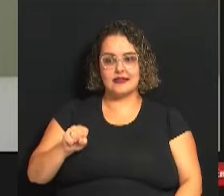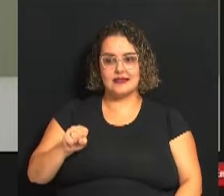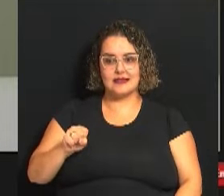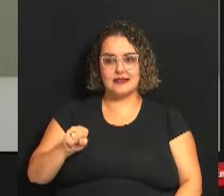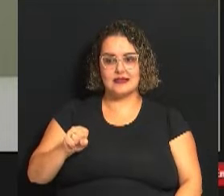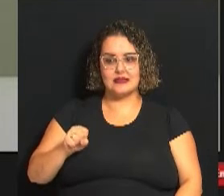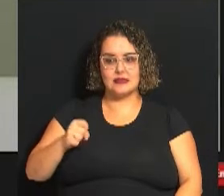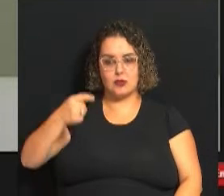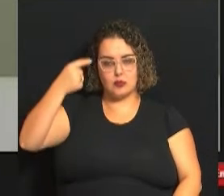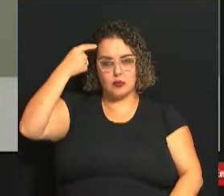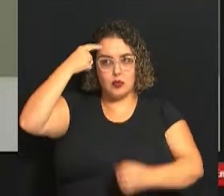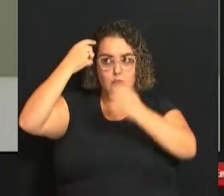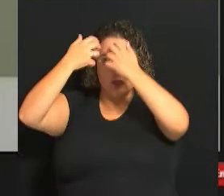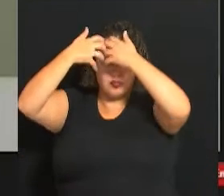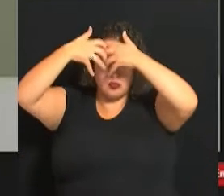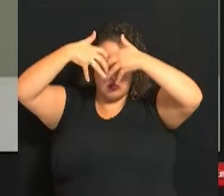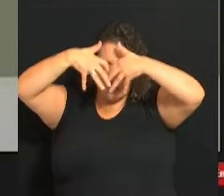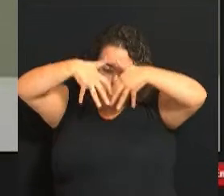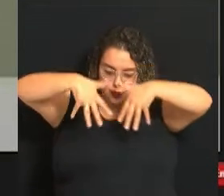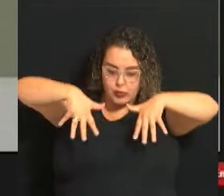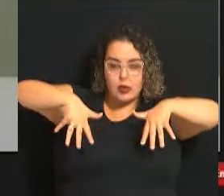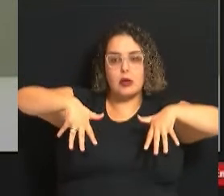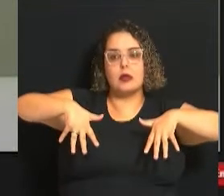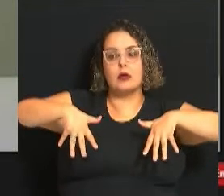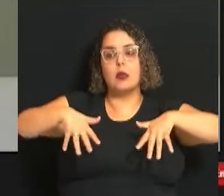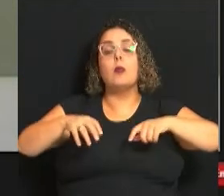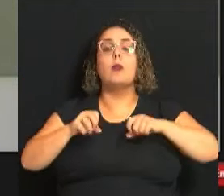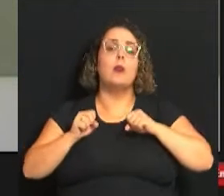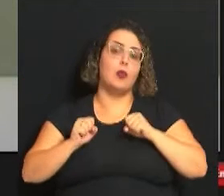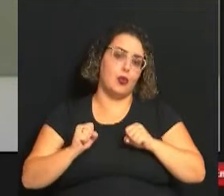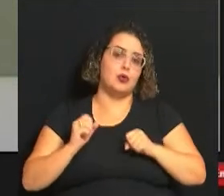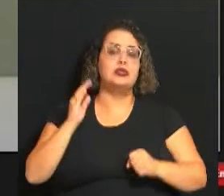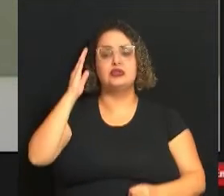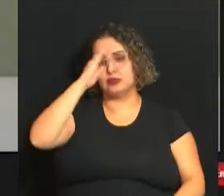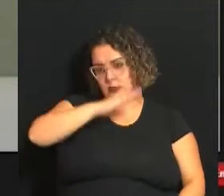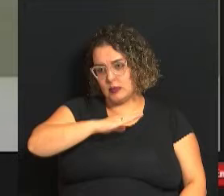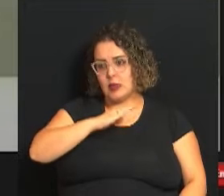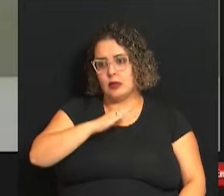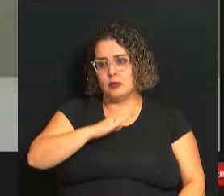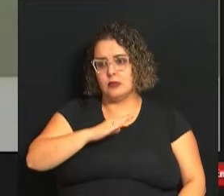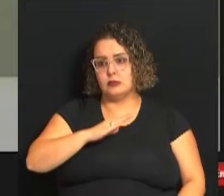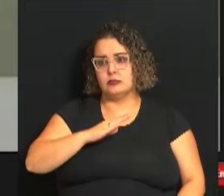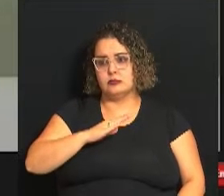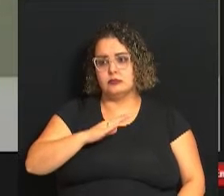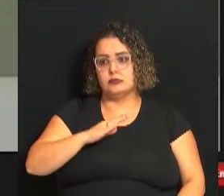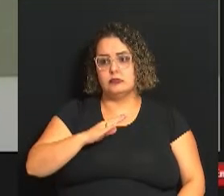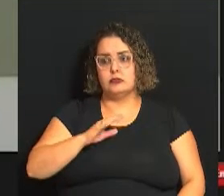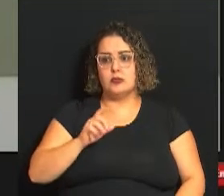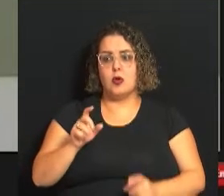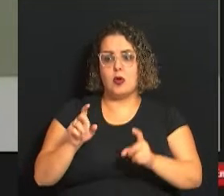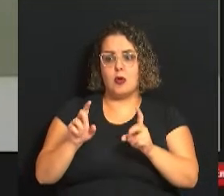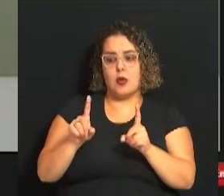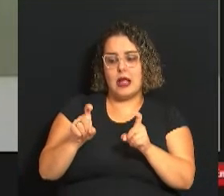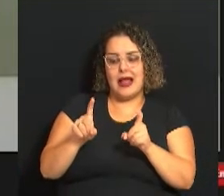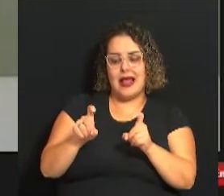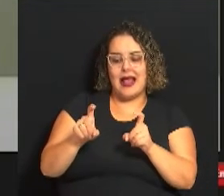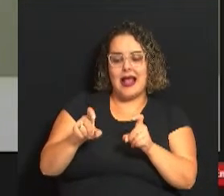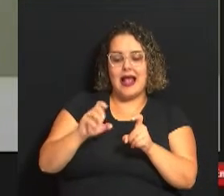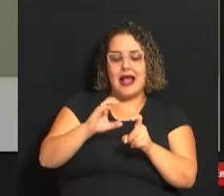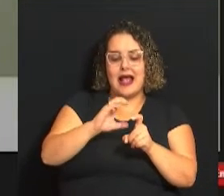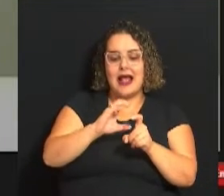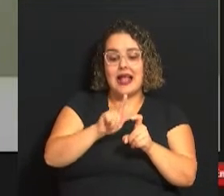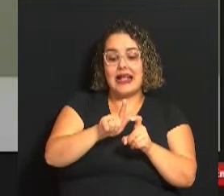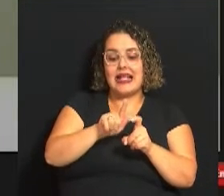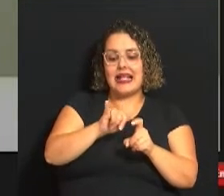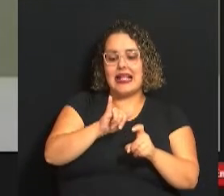nervoso central, elas podem se malignizar e tornar, então, um tumor que nós chamamos de glioma. Os